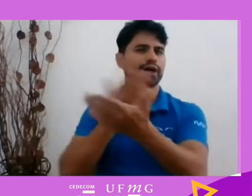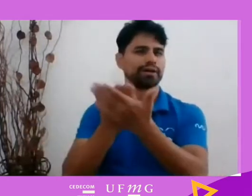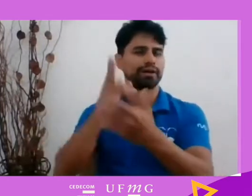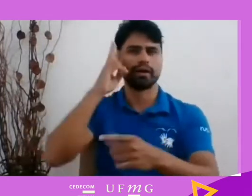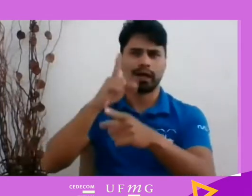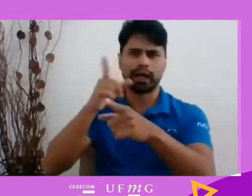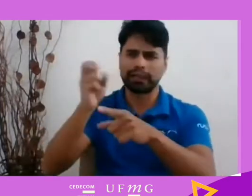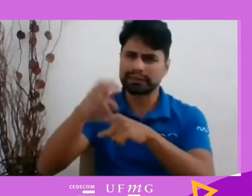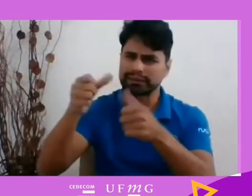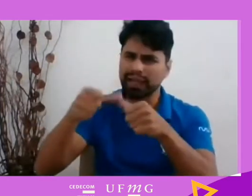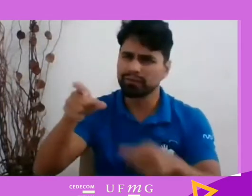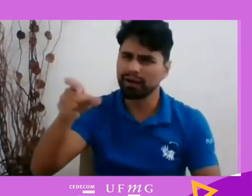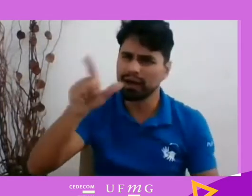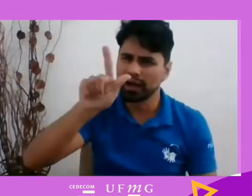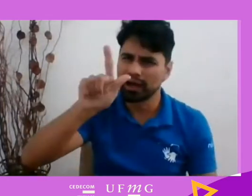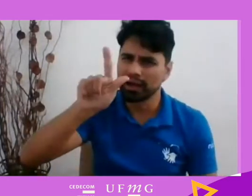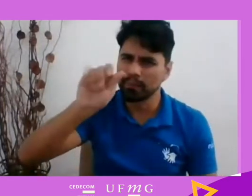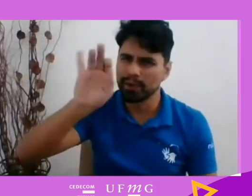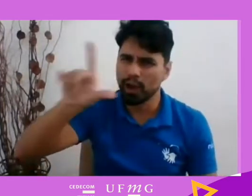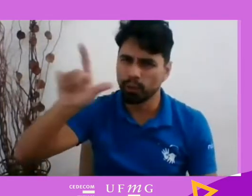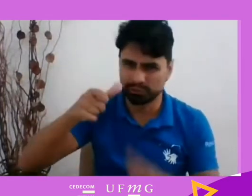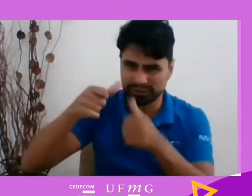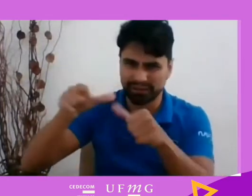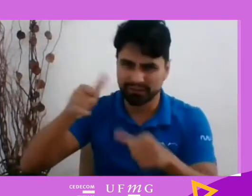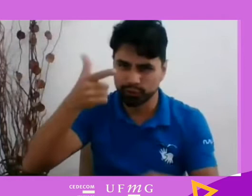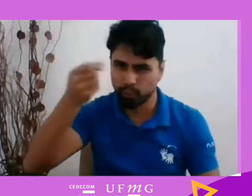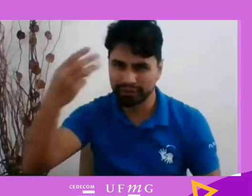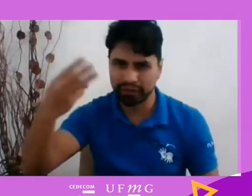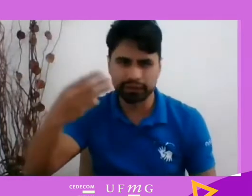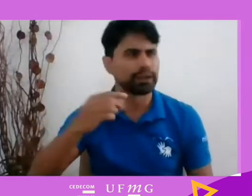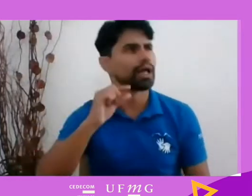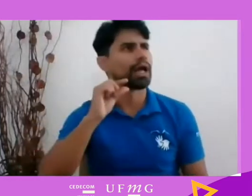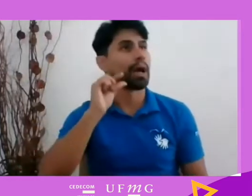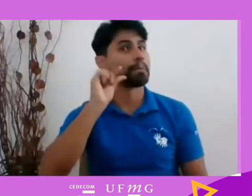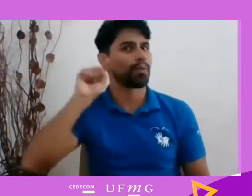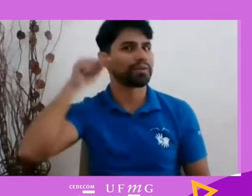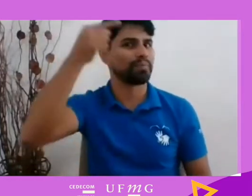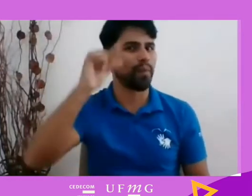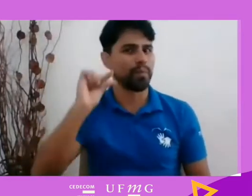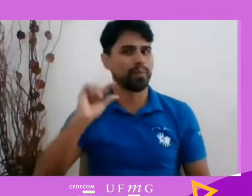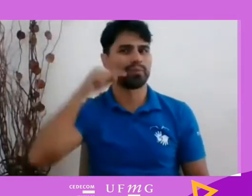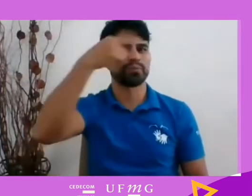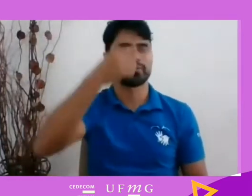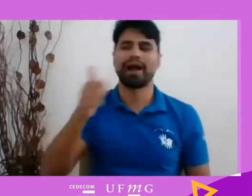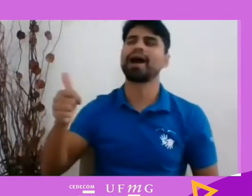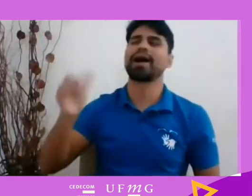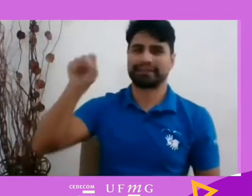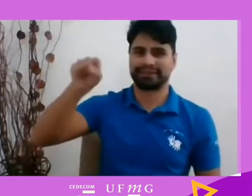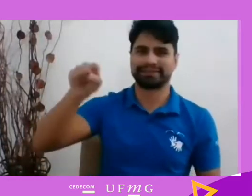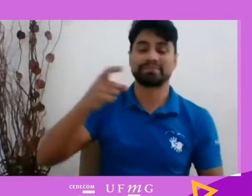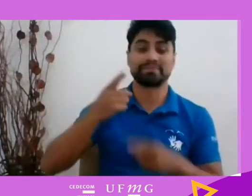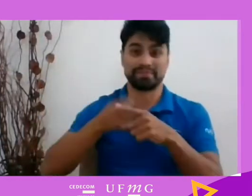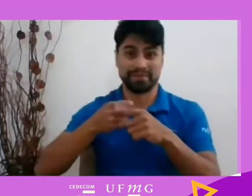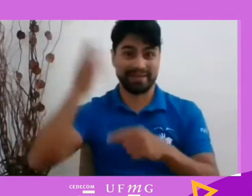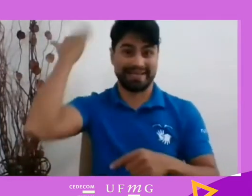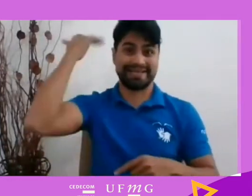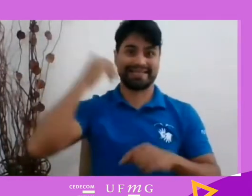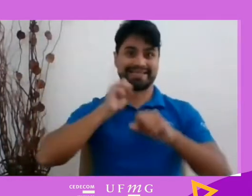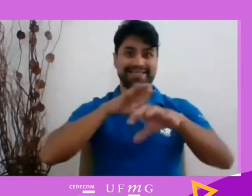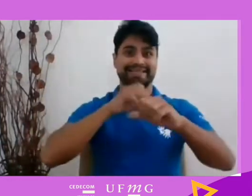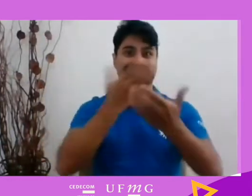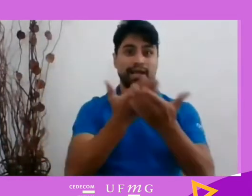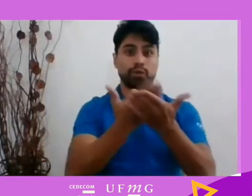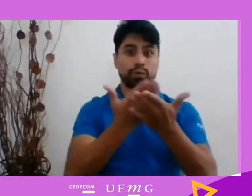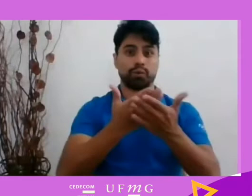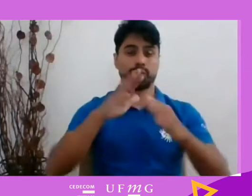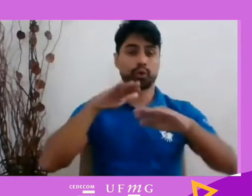acho que era antes. Um pouco Mas depois. eu lembro que era uma coisa interessante, porque quando a gente dava aula à noite, por exemplo, se